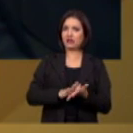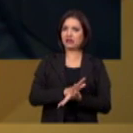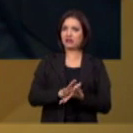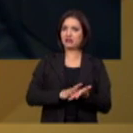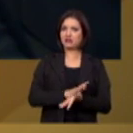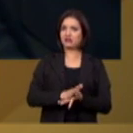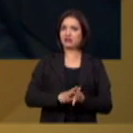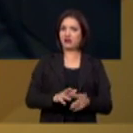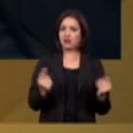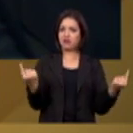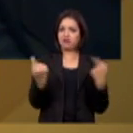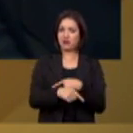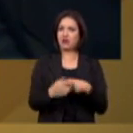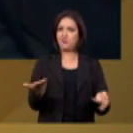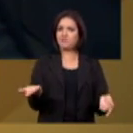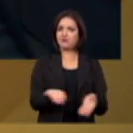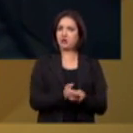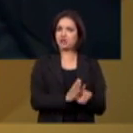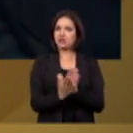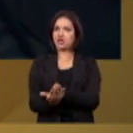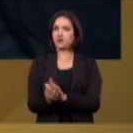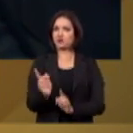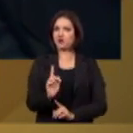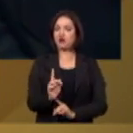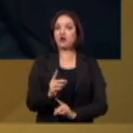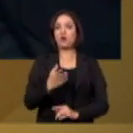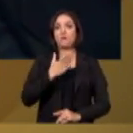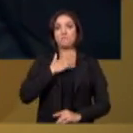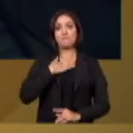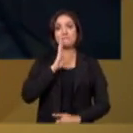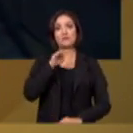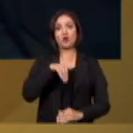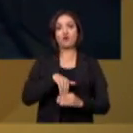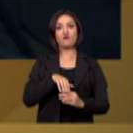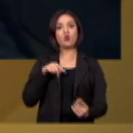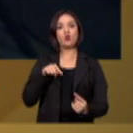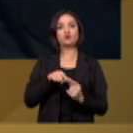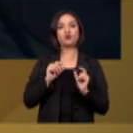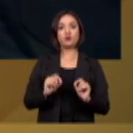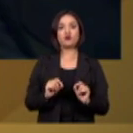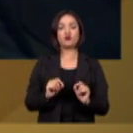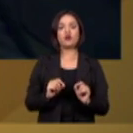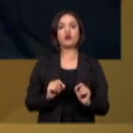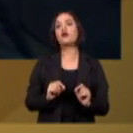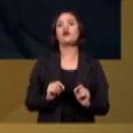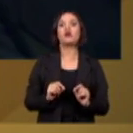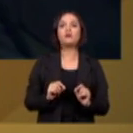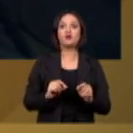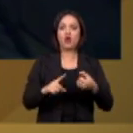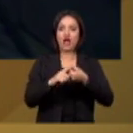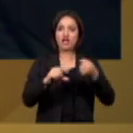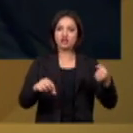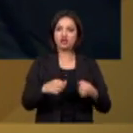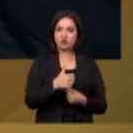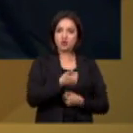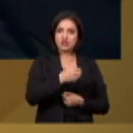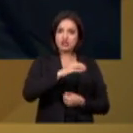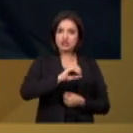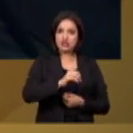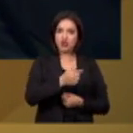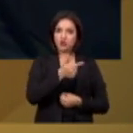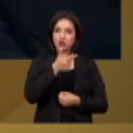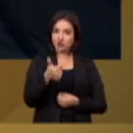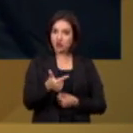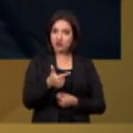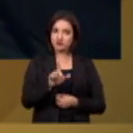ao processo é uma a motivação negócio entendo que o artigo 62 a não